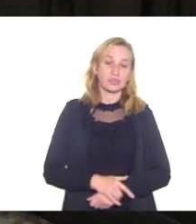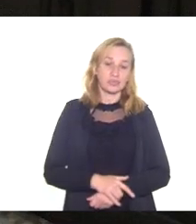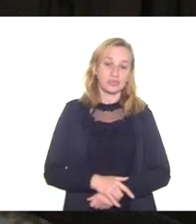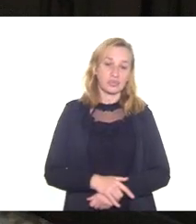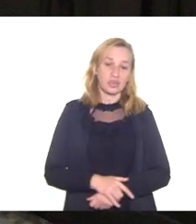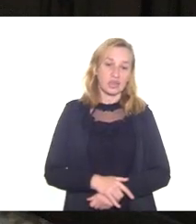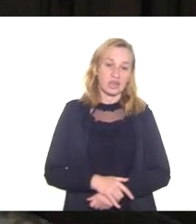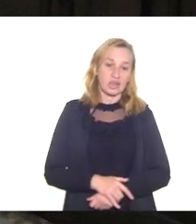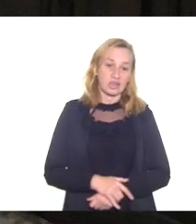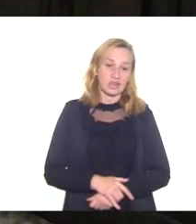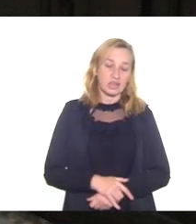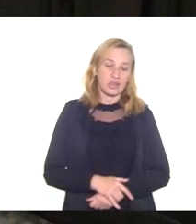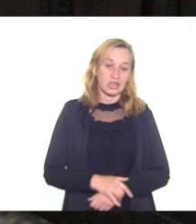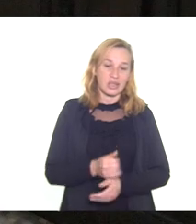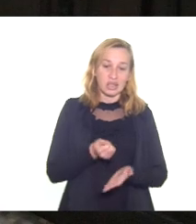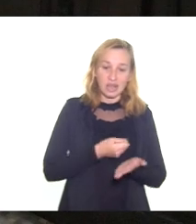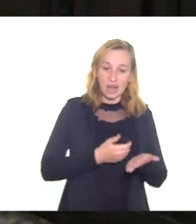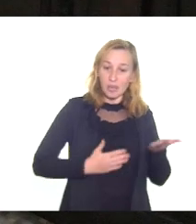se aprovar essa carta,